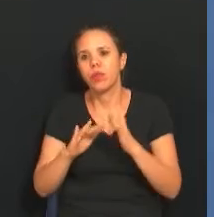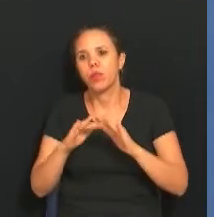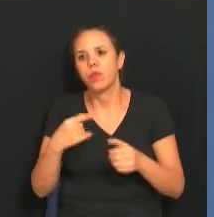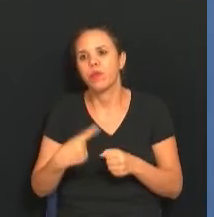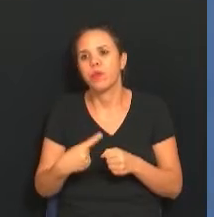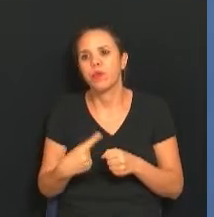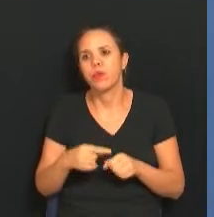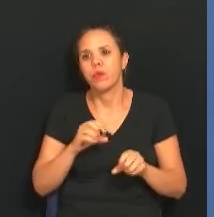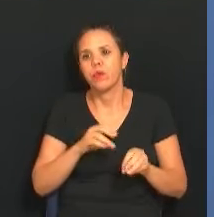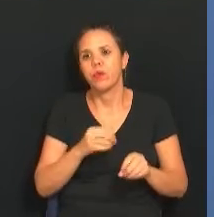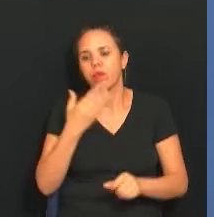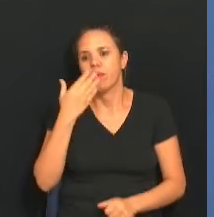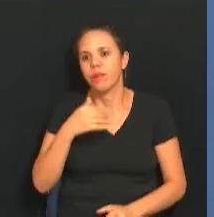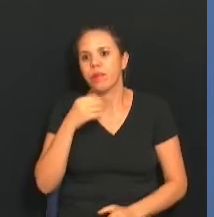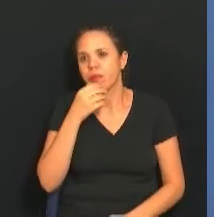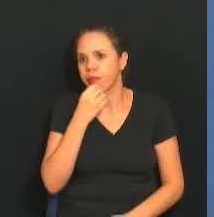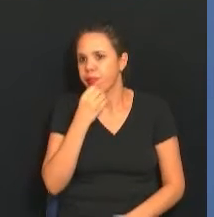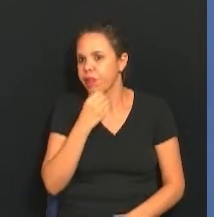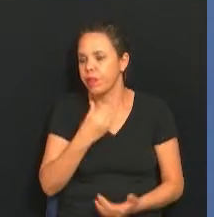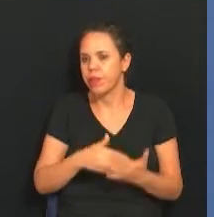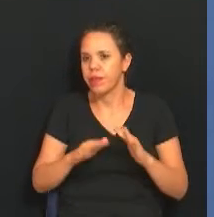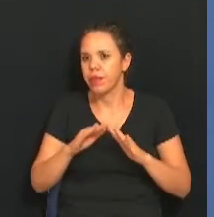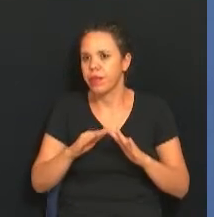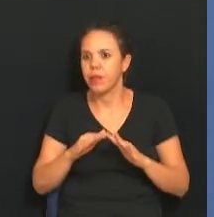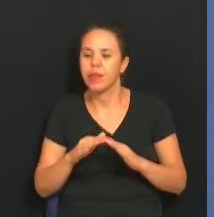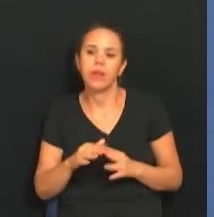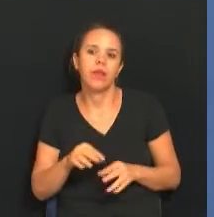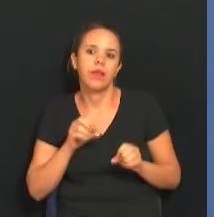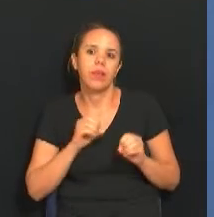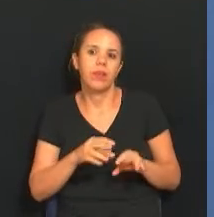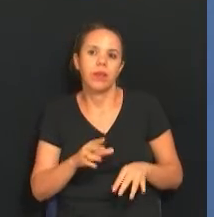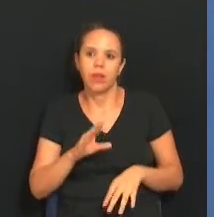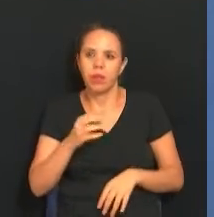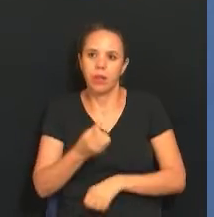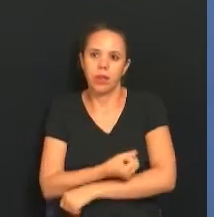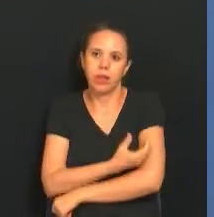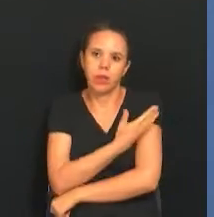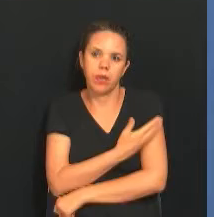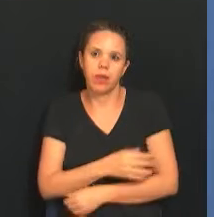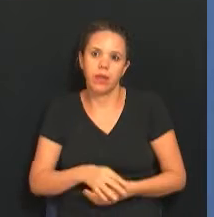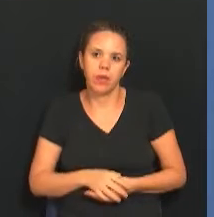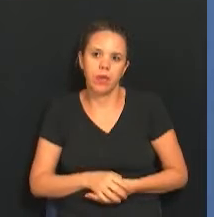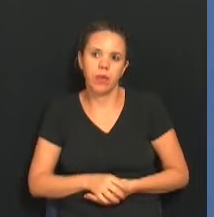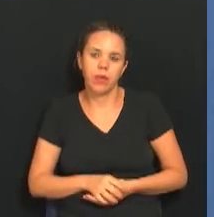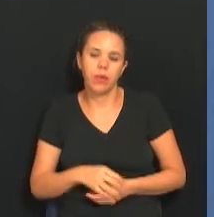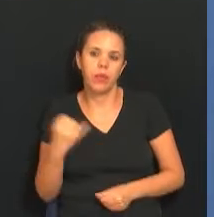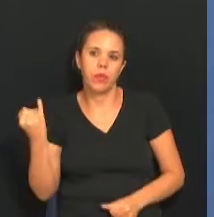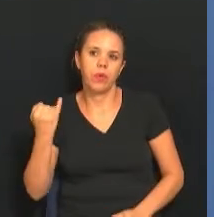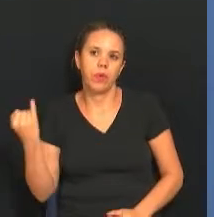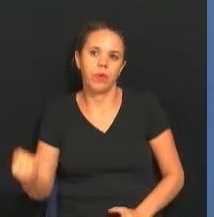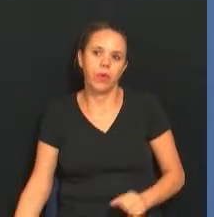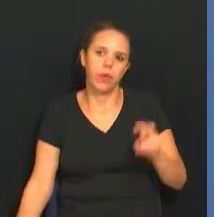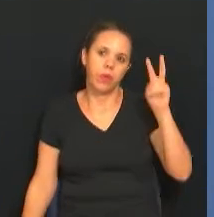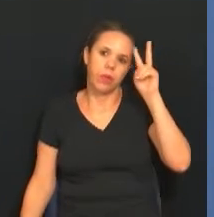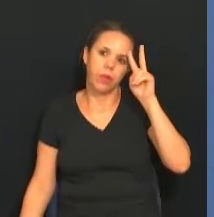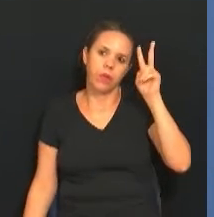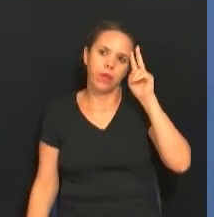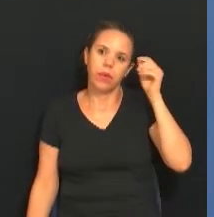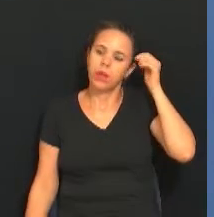de Educação Infantil e numa escola de educação fundamental mas o que é importante lembrar